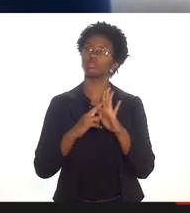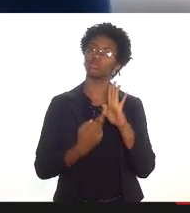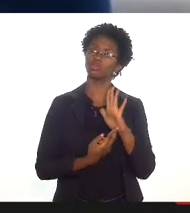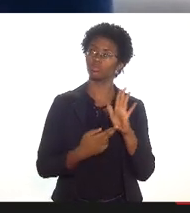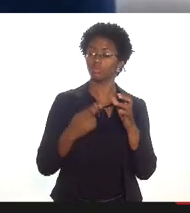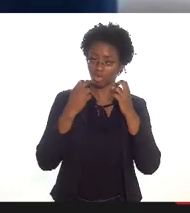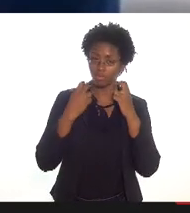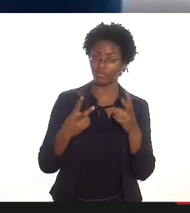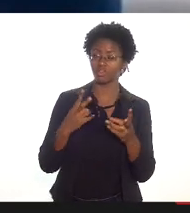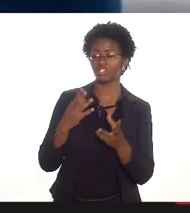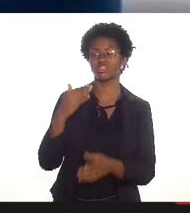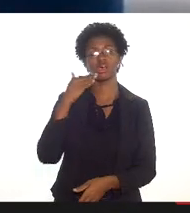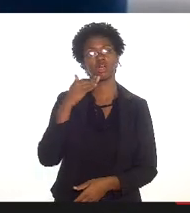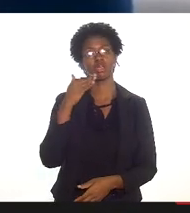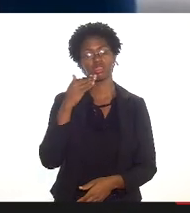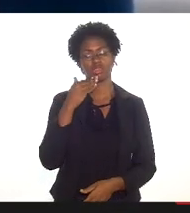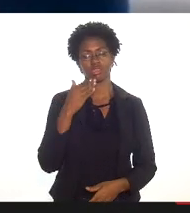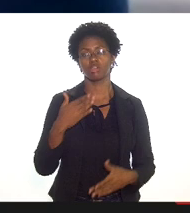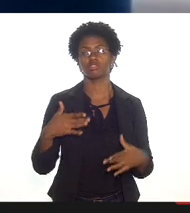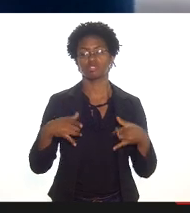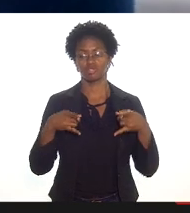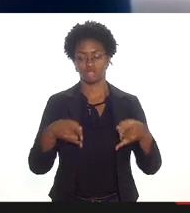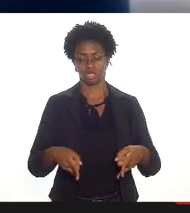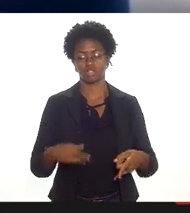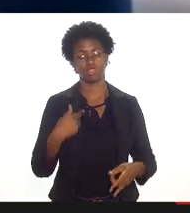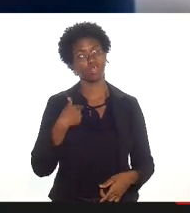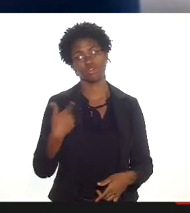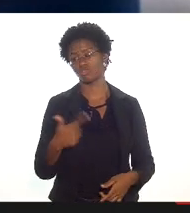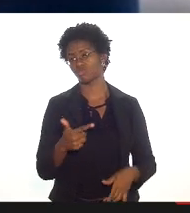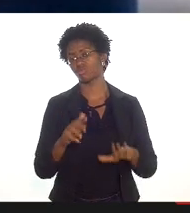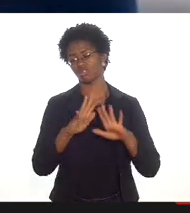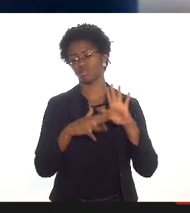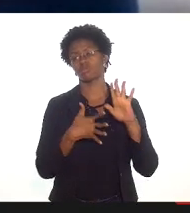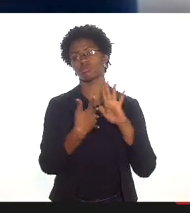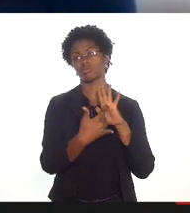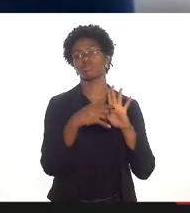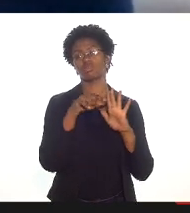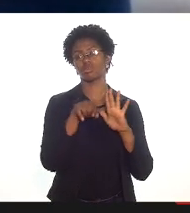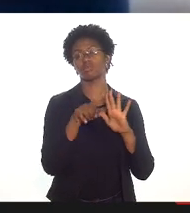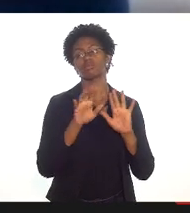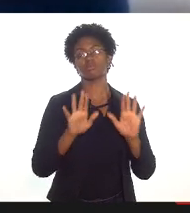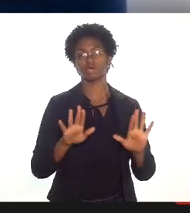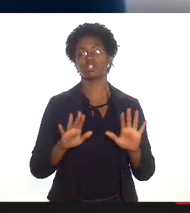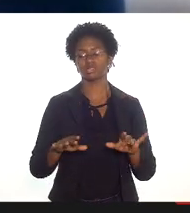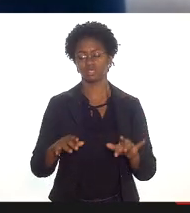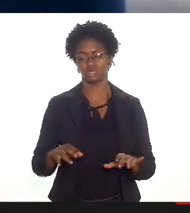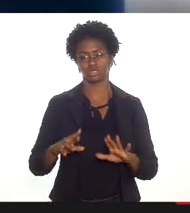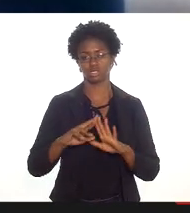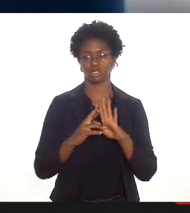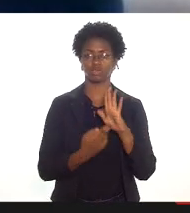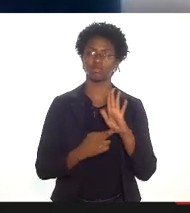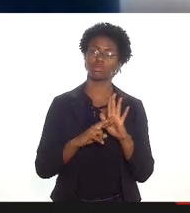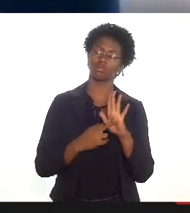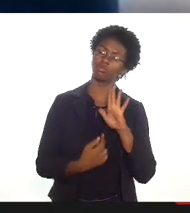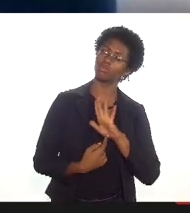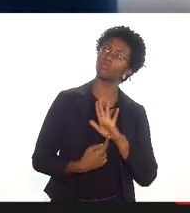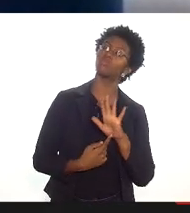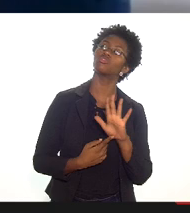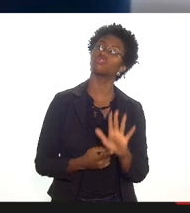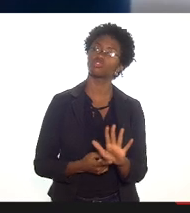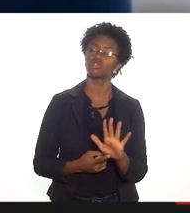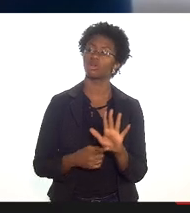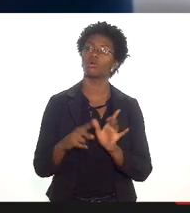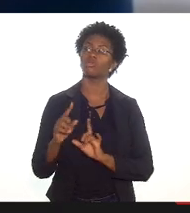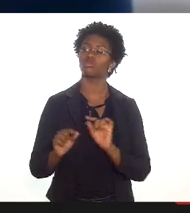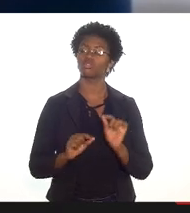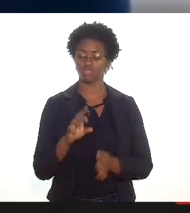de leitos. Eu não tenho esse cronograma de leitos aqui, mas a regulação vai colocar o que de fato foi feito